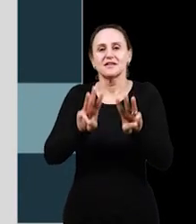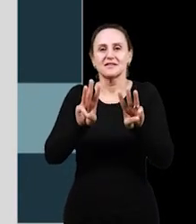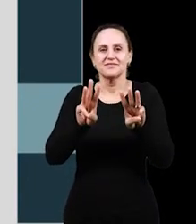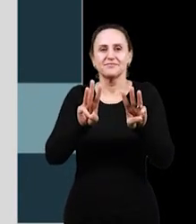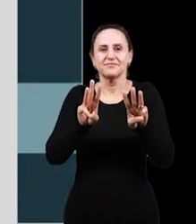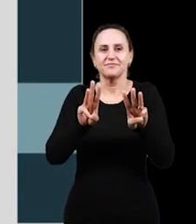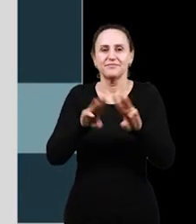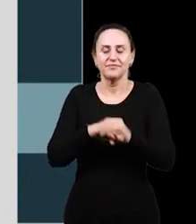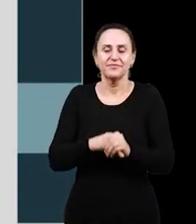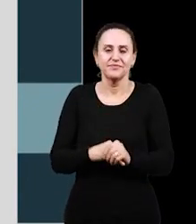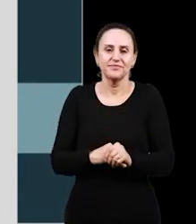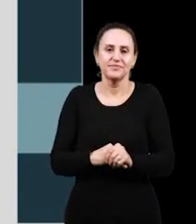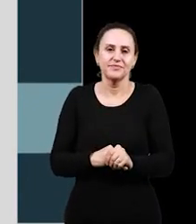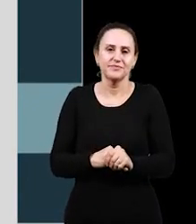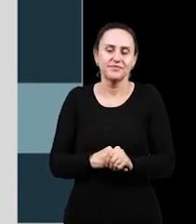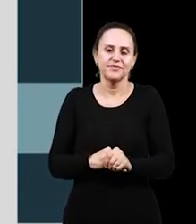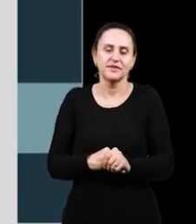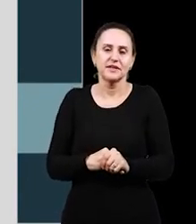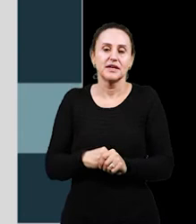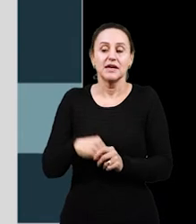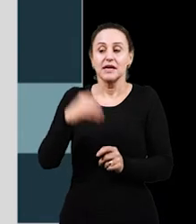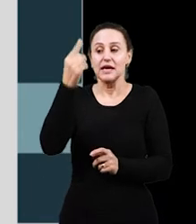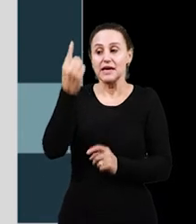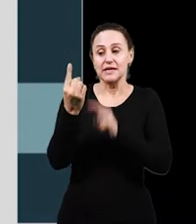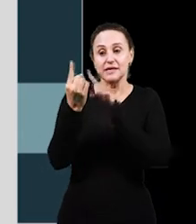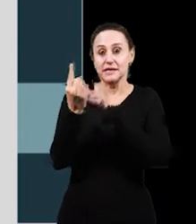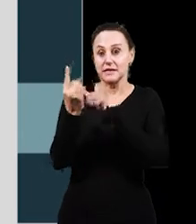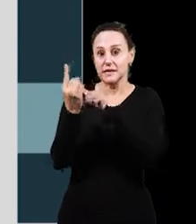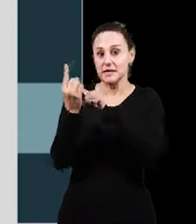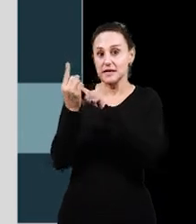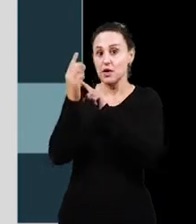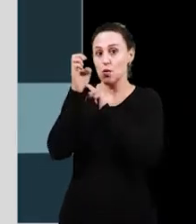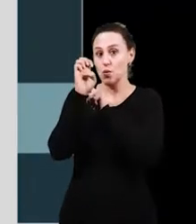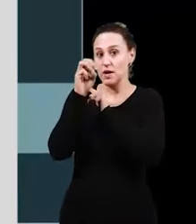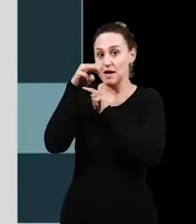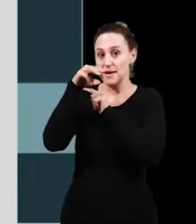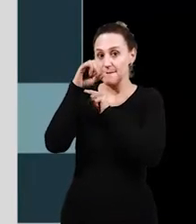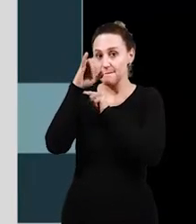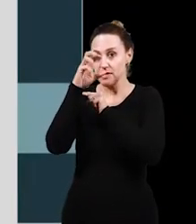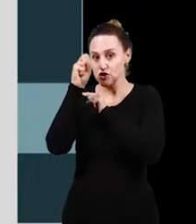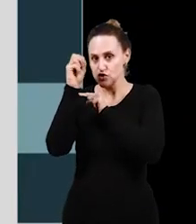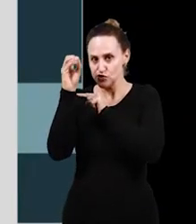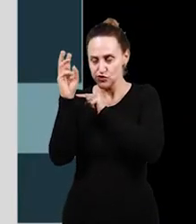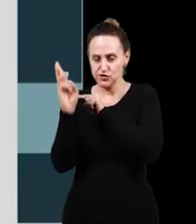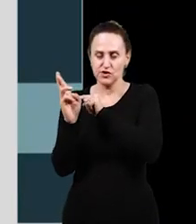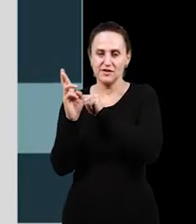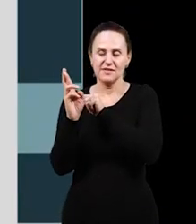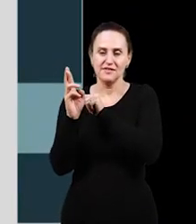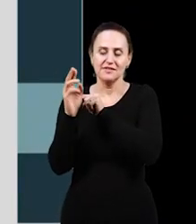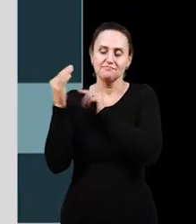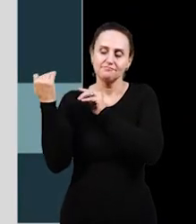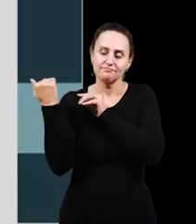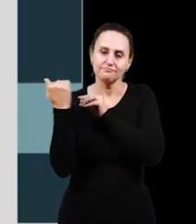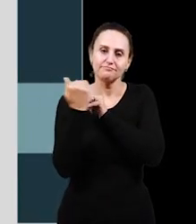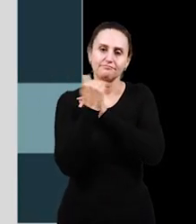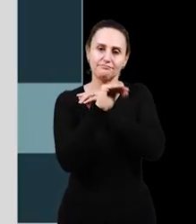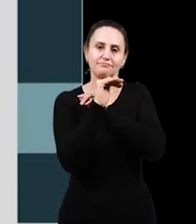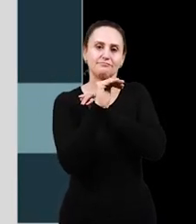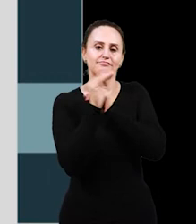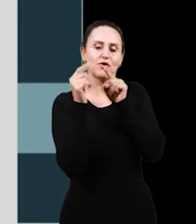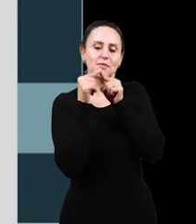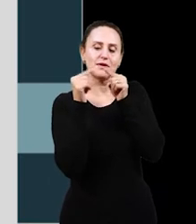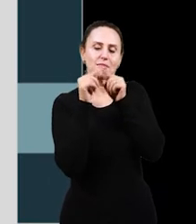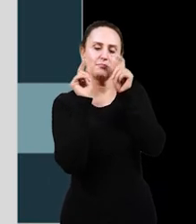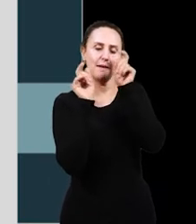fazer elaboração da mensagem apetite né o emissor constrói o texto e maneira especial que realizando um trabalho de seleção e combinação de